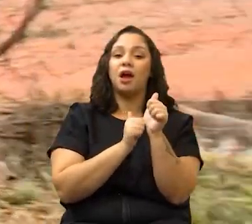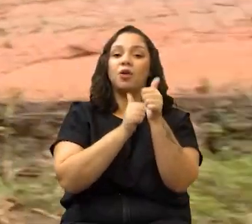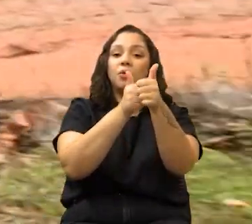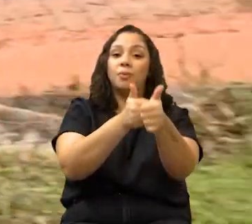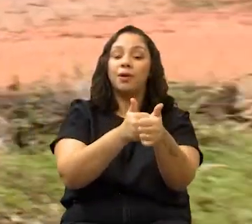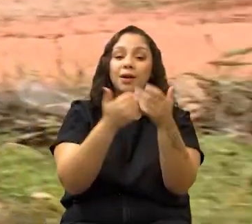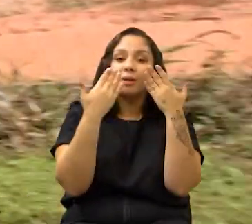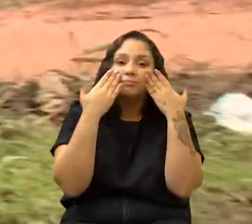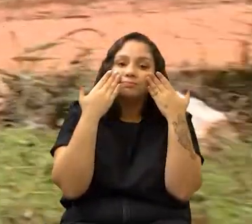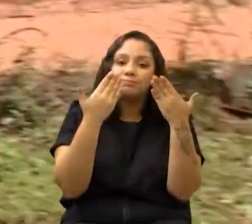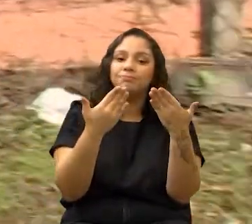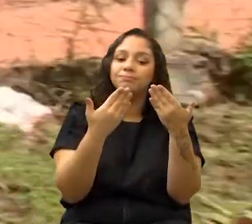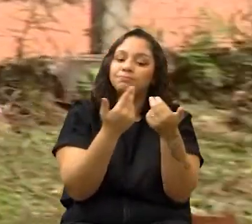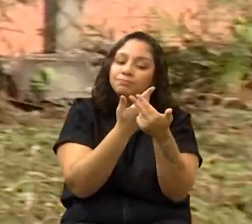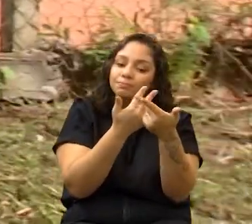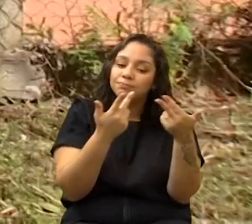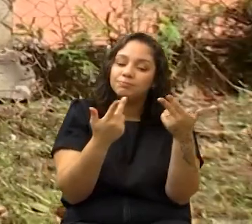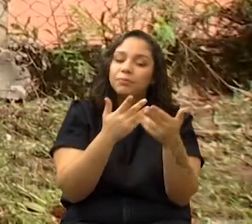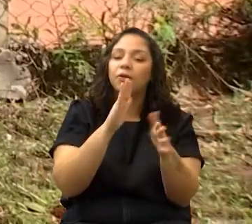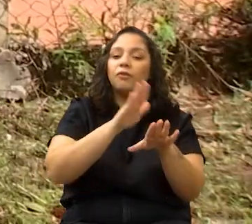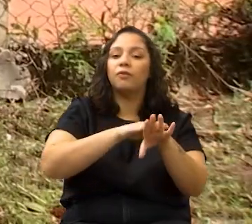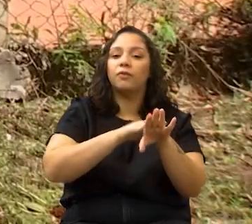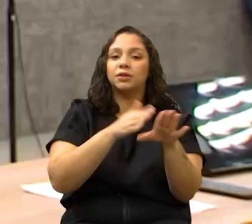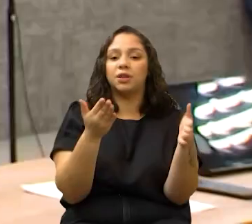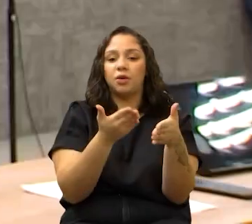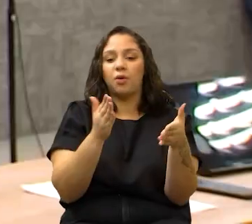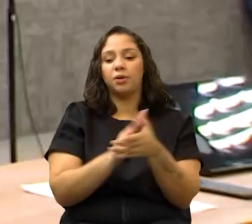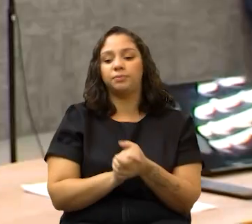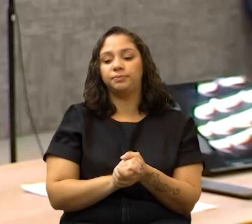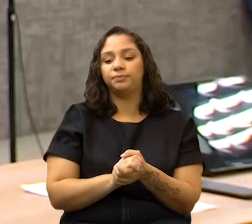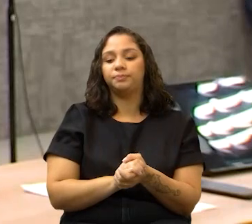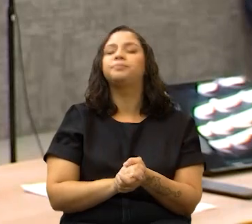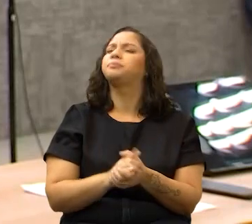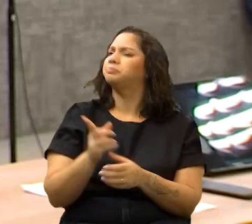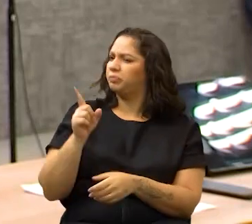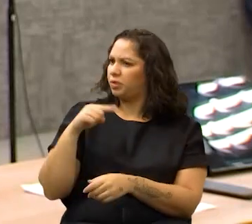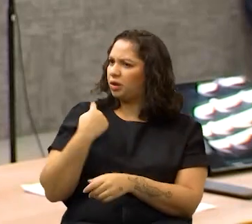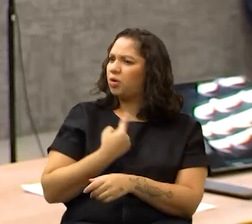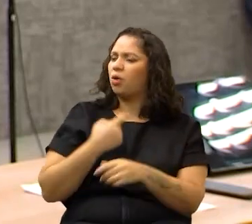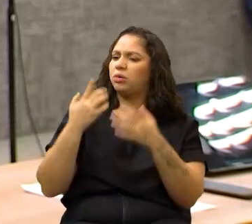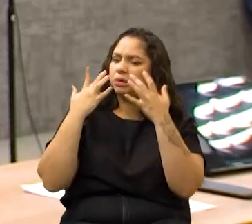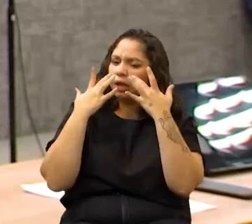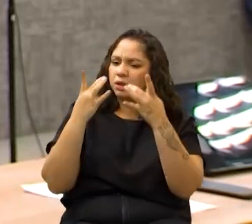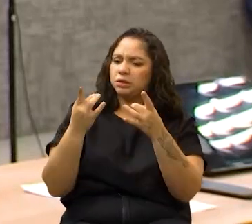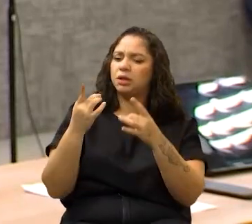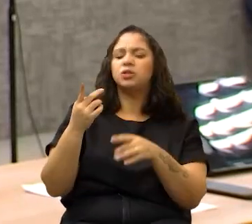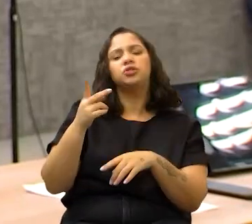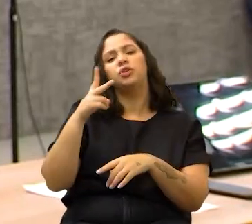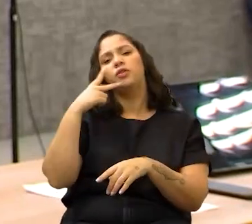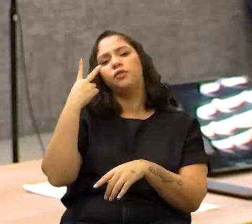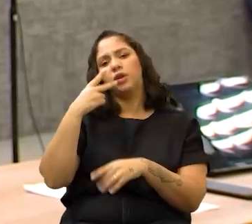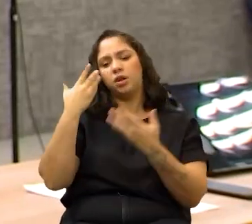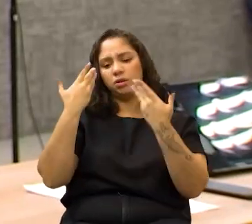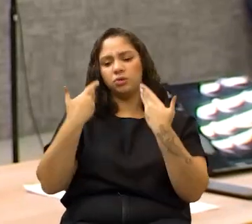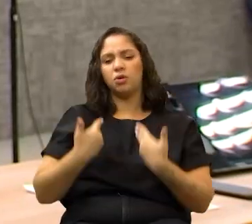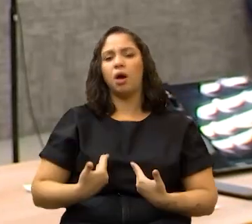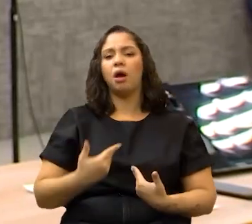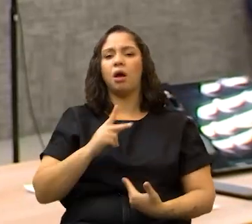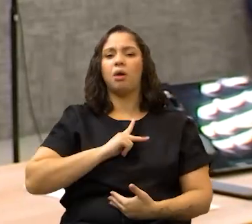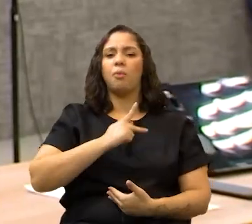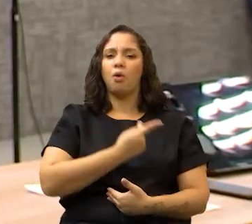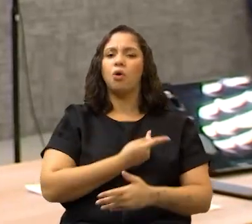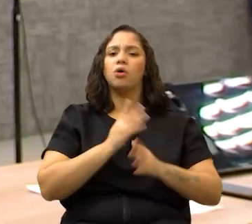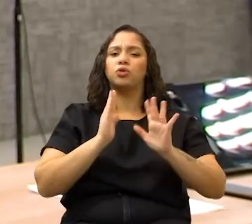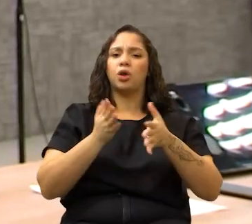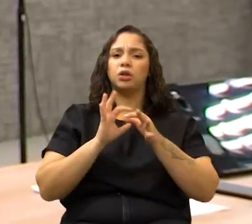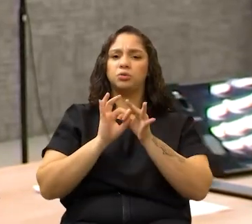acompanhar de perto as medidas que serão tomadas. Nós estaremos muito atentos, o mandato do vereador Paulo Haddad já se colocou à disposição